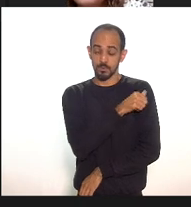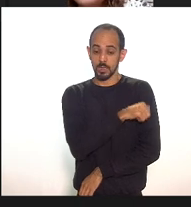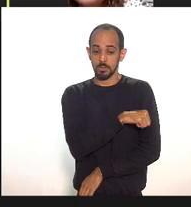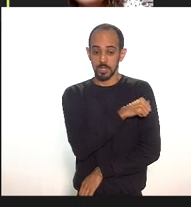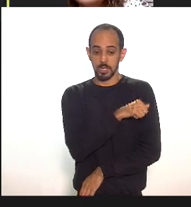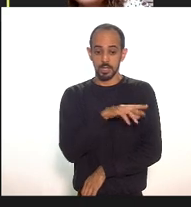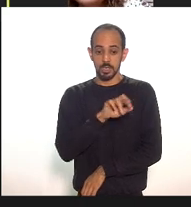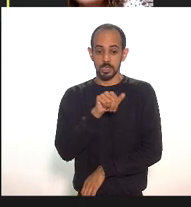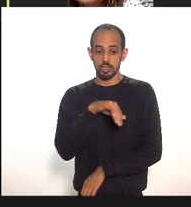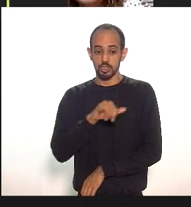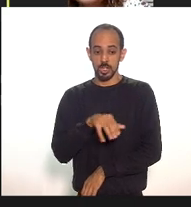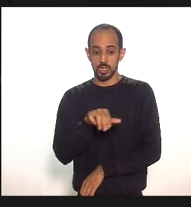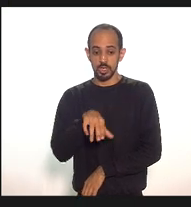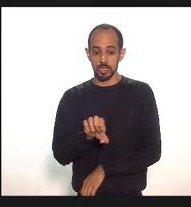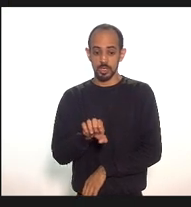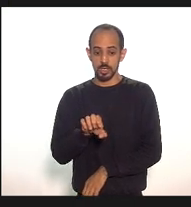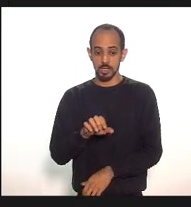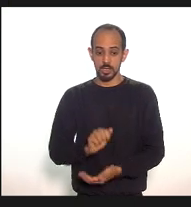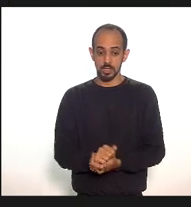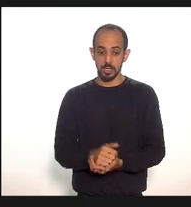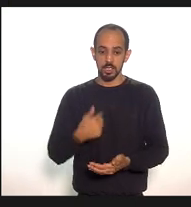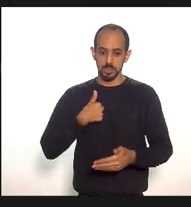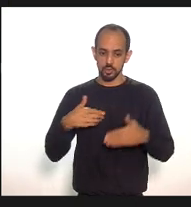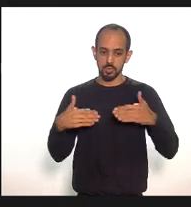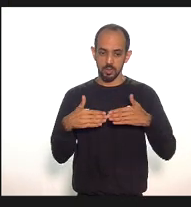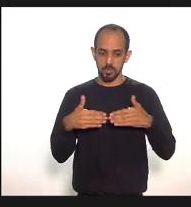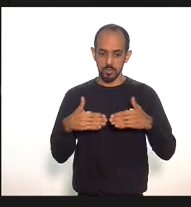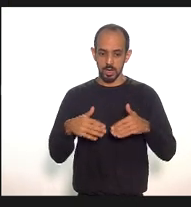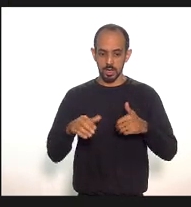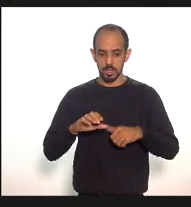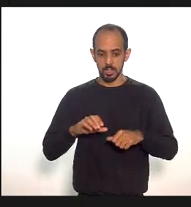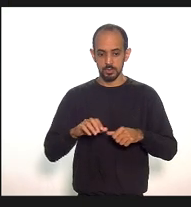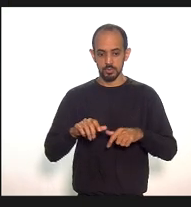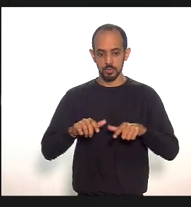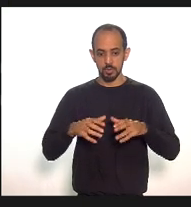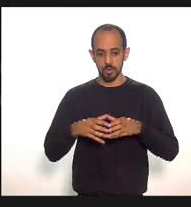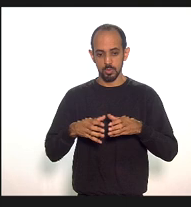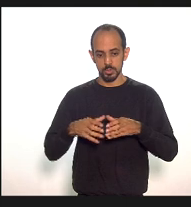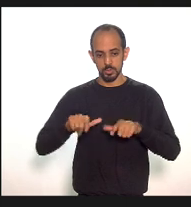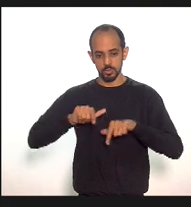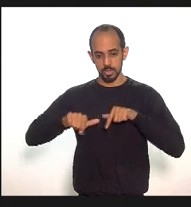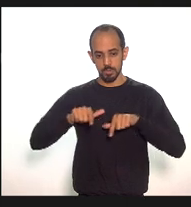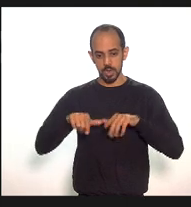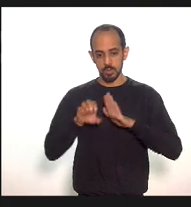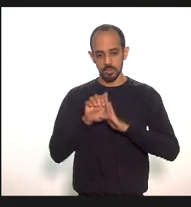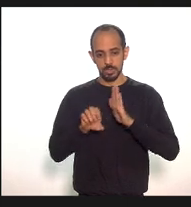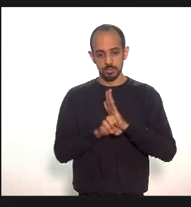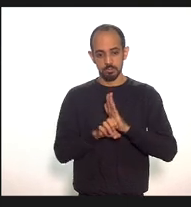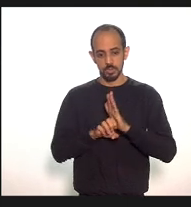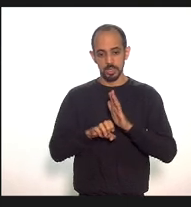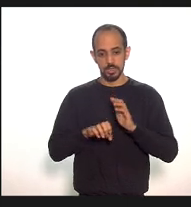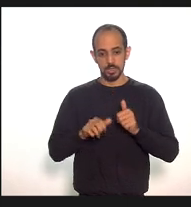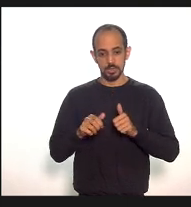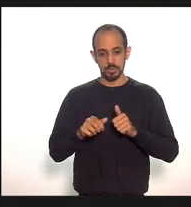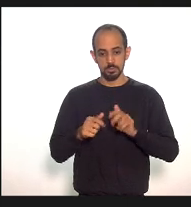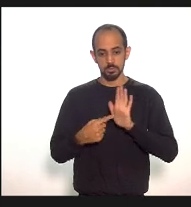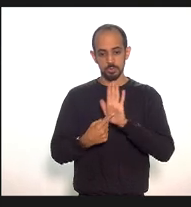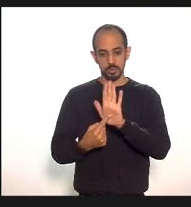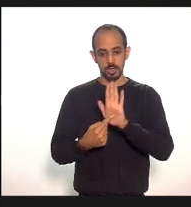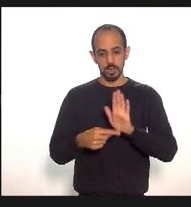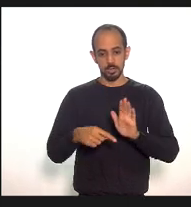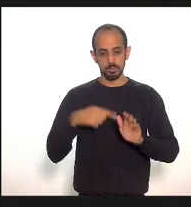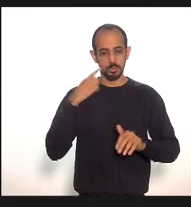ah ah eu sou favorável a comissão de trabalho com as emendas apresentadas pela deputada